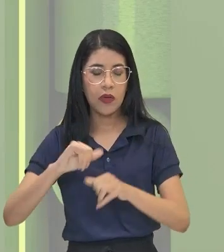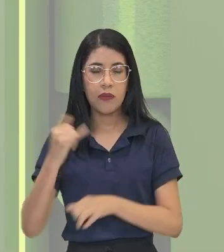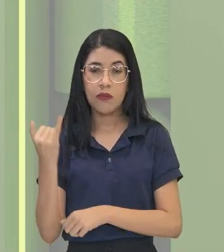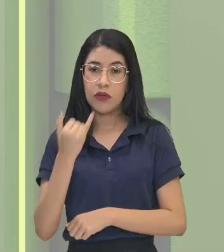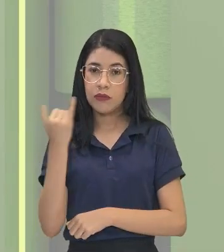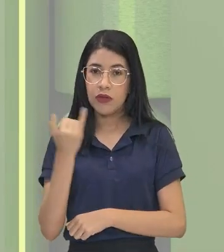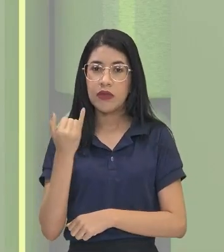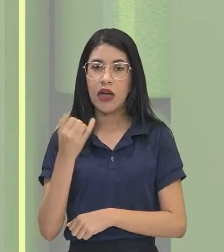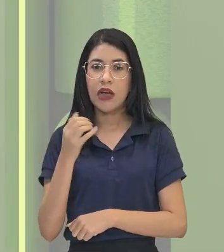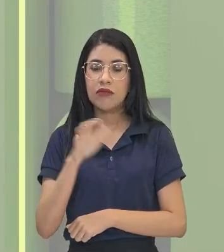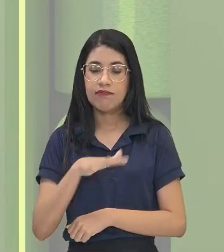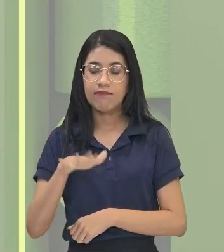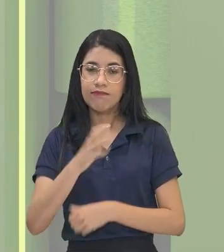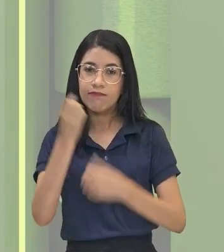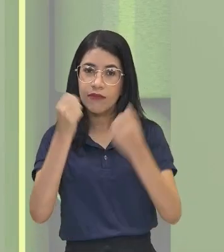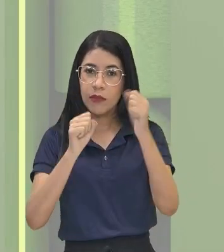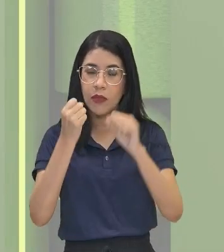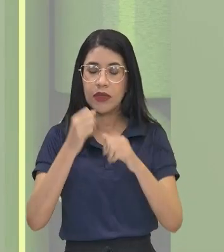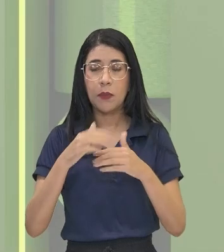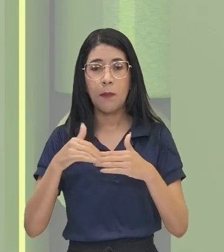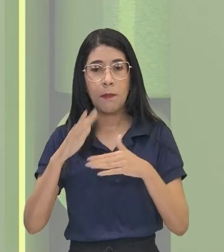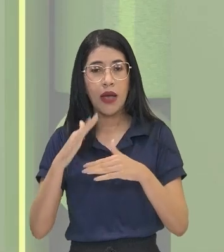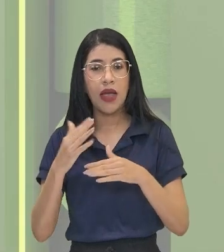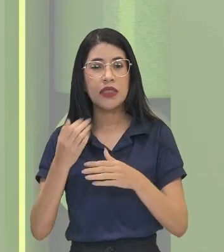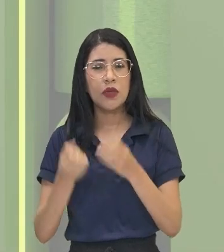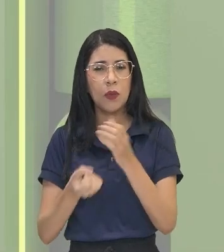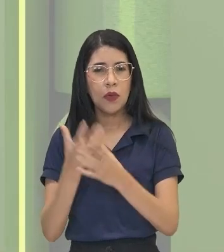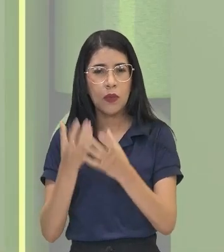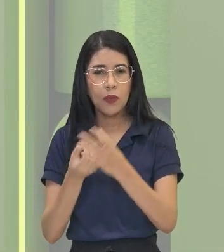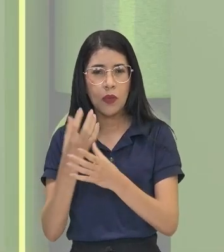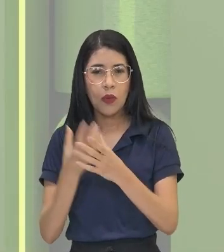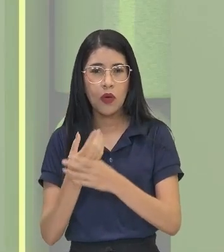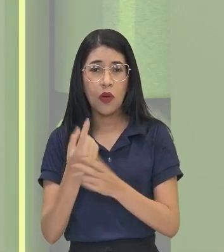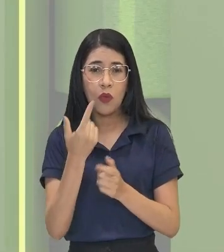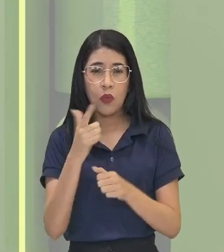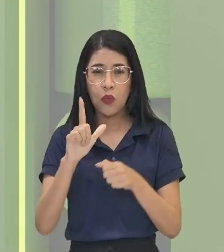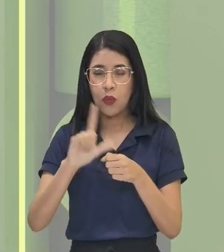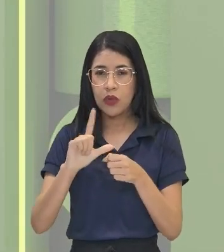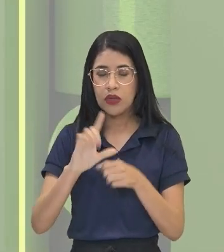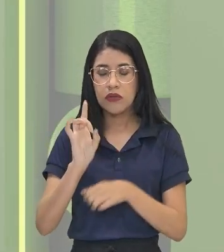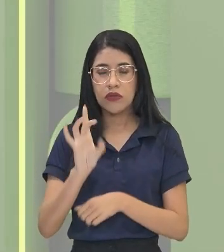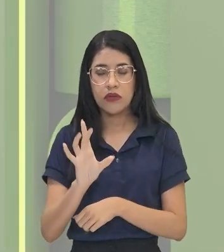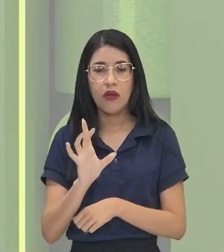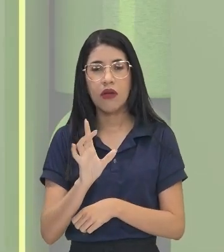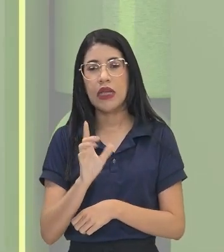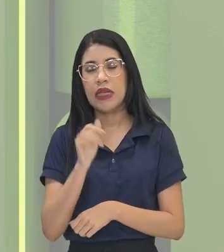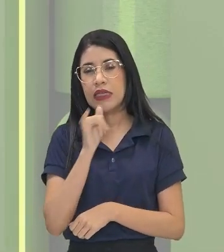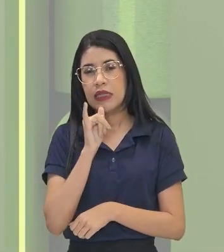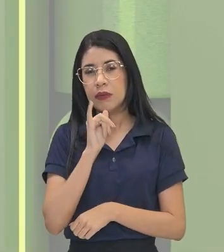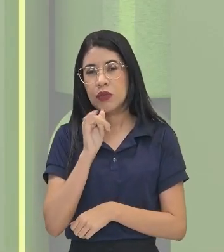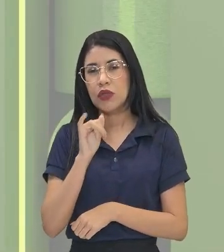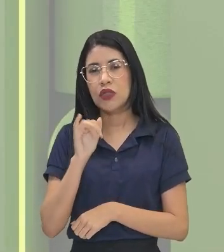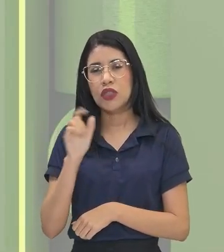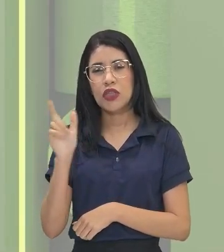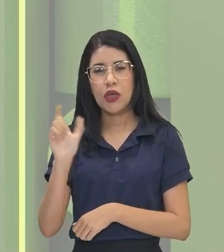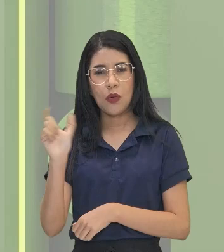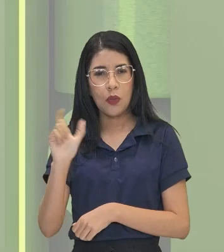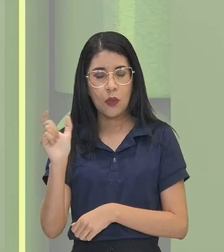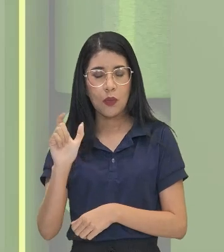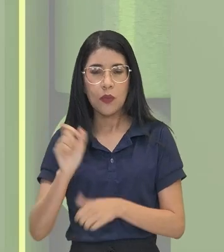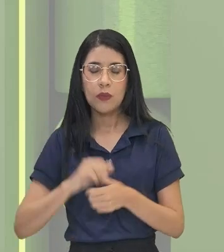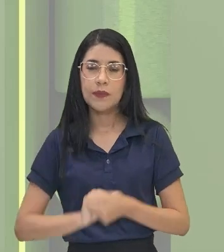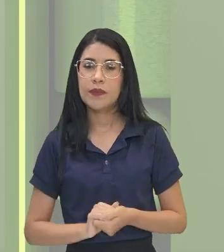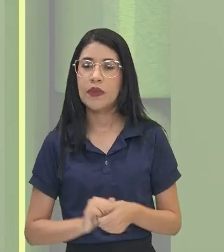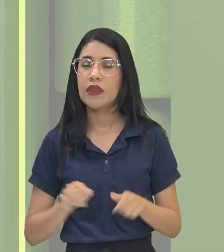essencial. Quanto mais eu puder produzir, mesmo que seja 1 litro de iogurte, como eu estava dando de exemplo,